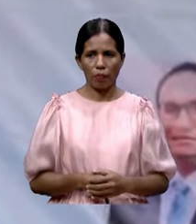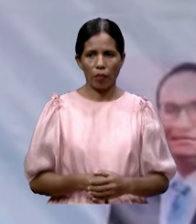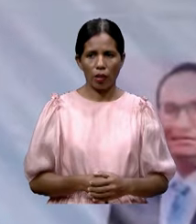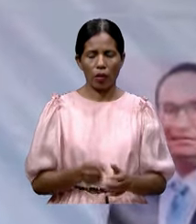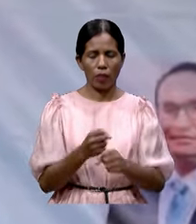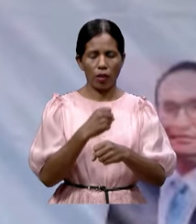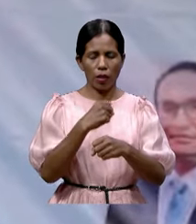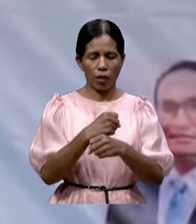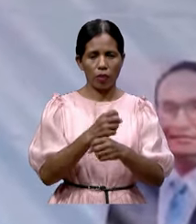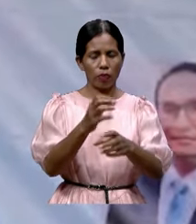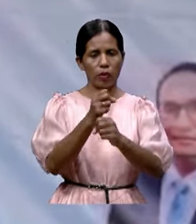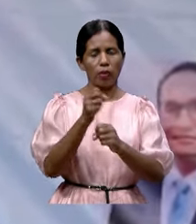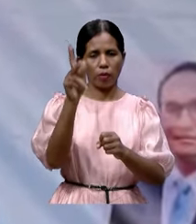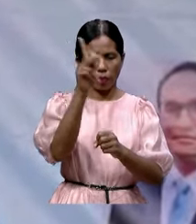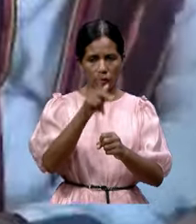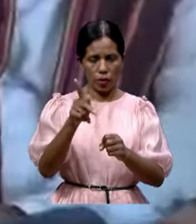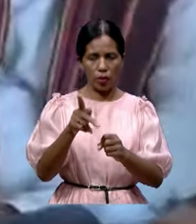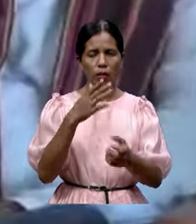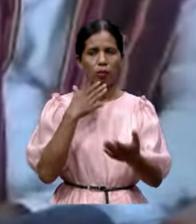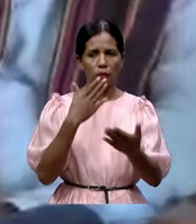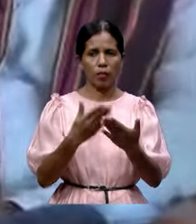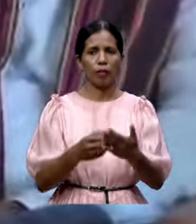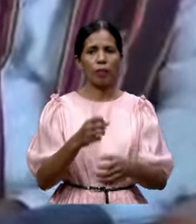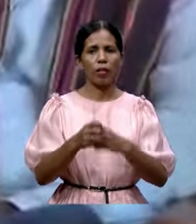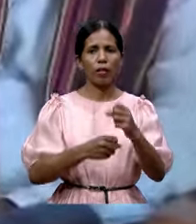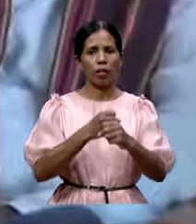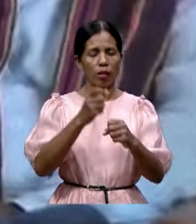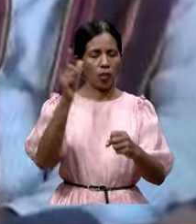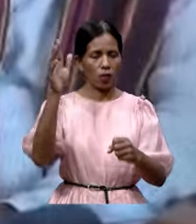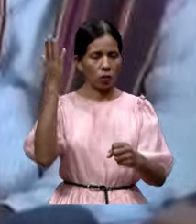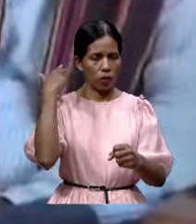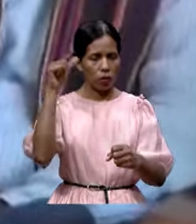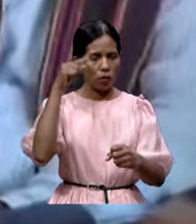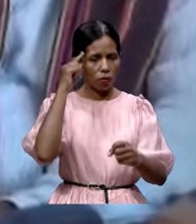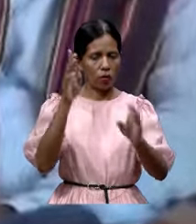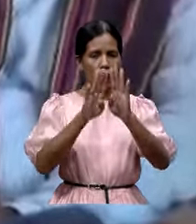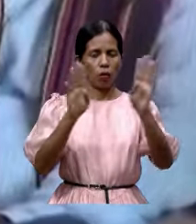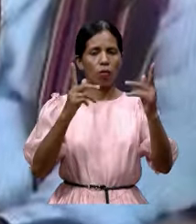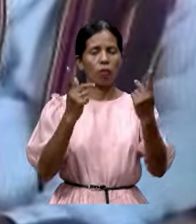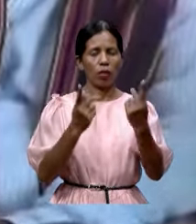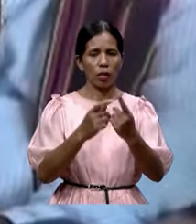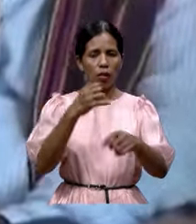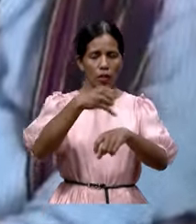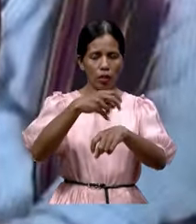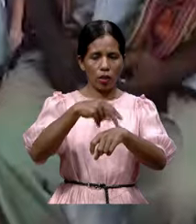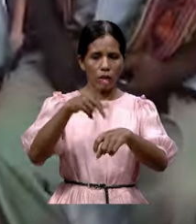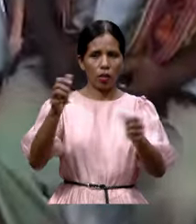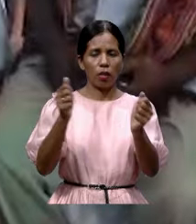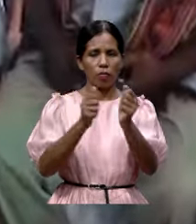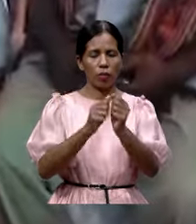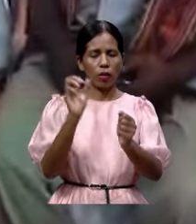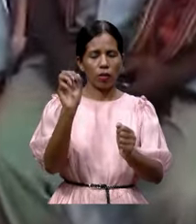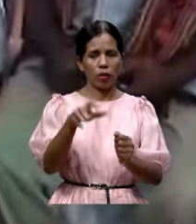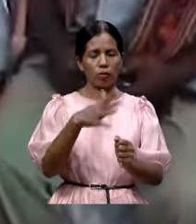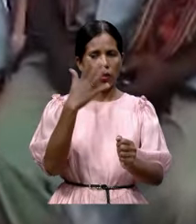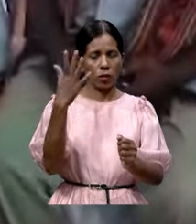melhorar o levantamento de completo torneio. Tinangkotuk governo loke concurso ba empresa internasional no nasional hamutuk salur resin lima,